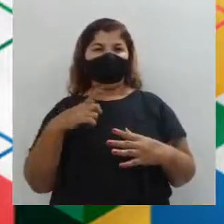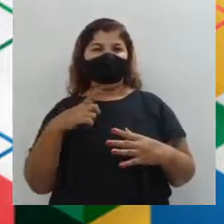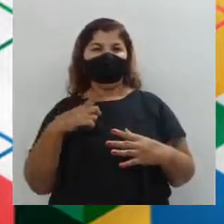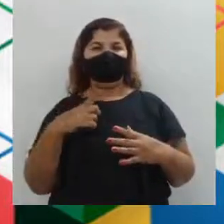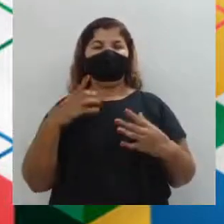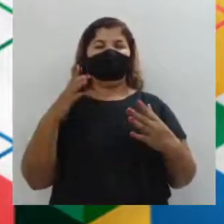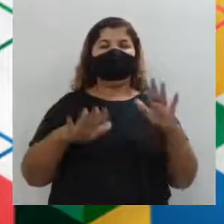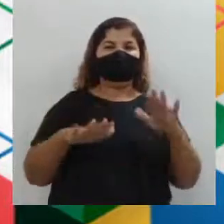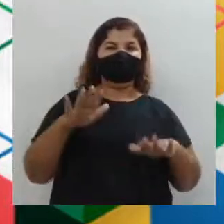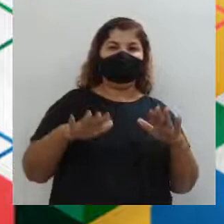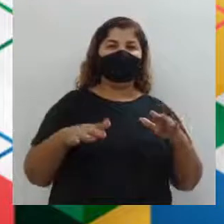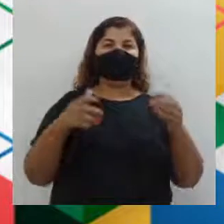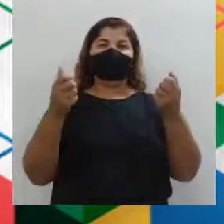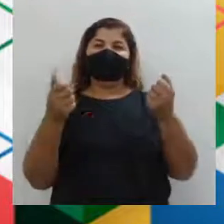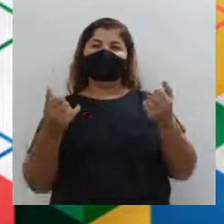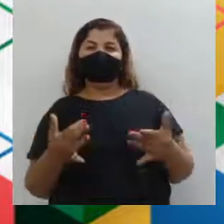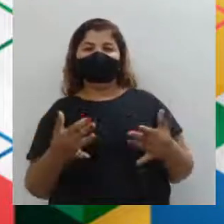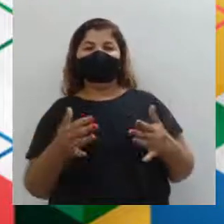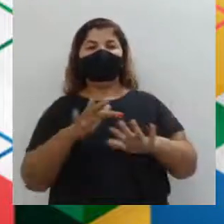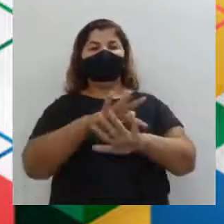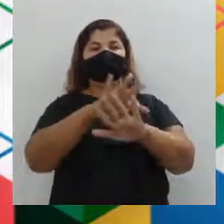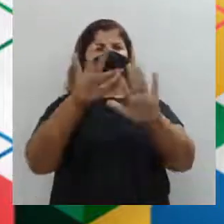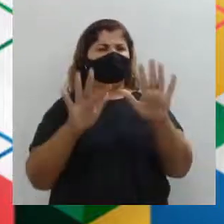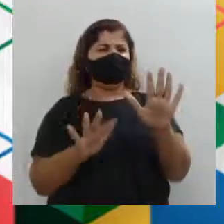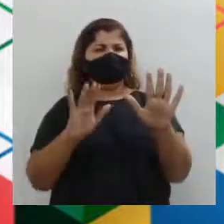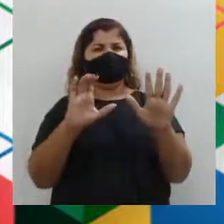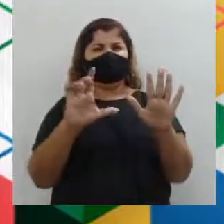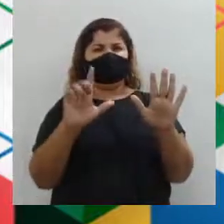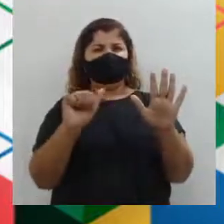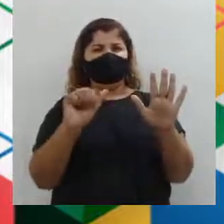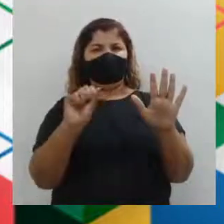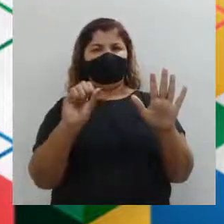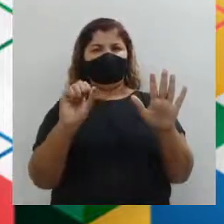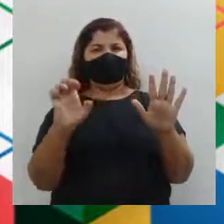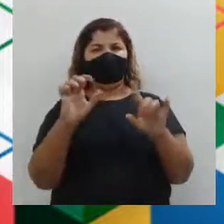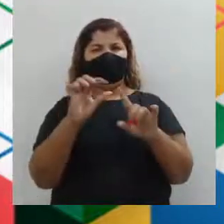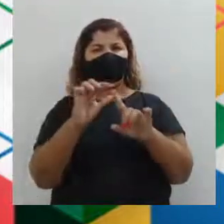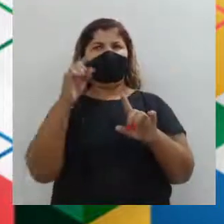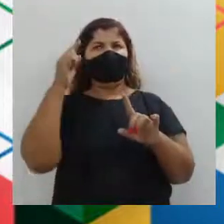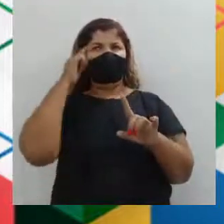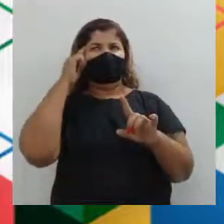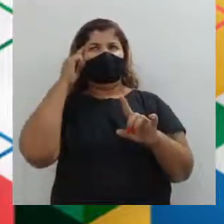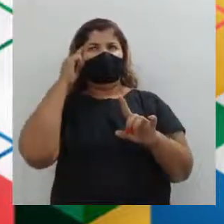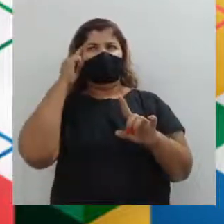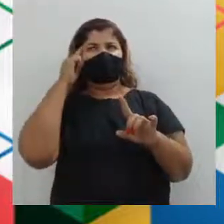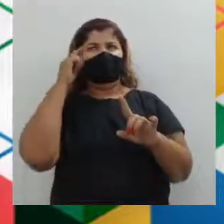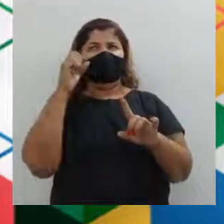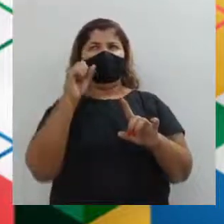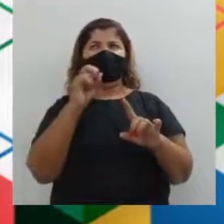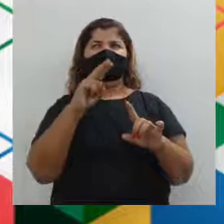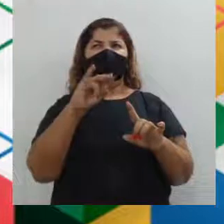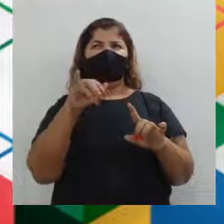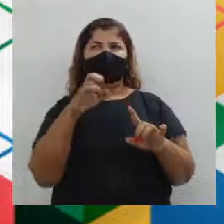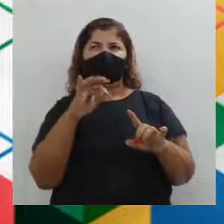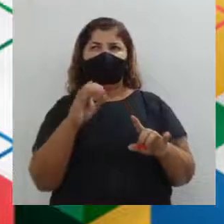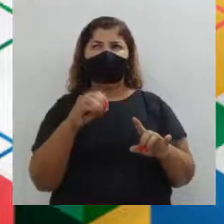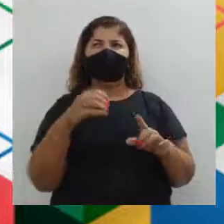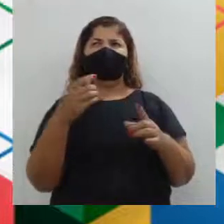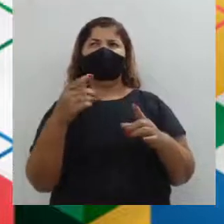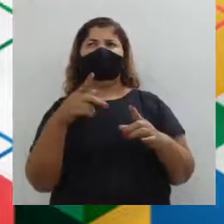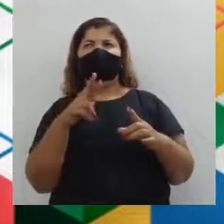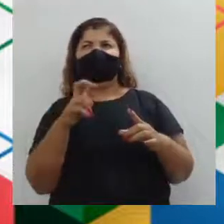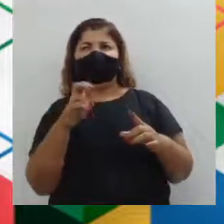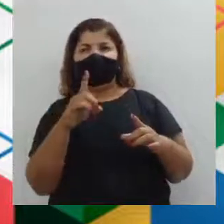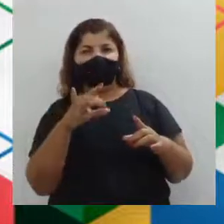se fala em classe de palavra, o estudante pensa em sujeito, em predicado, em objeto direto.